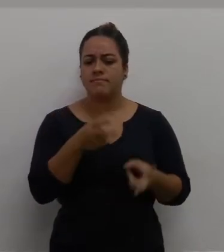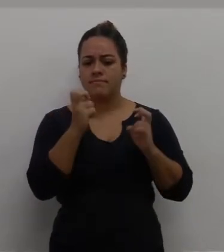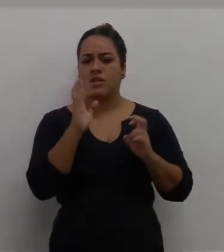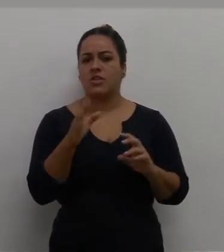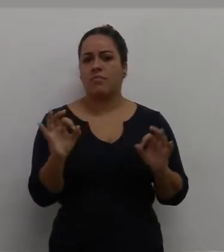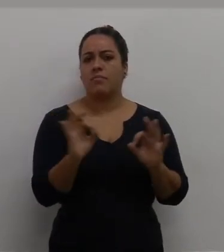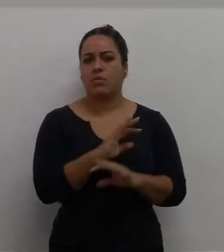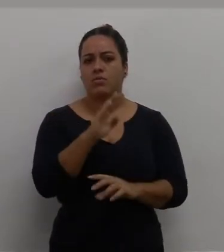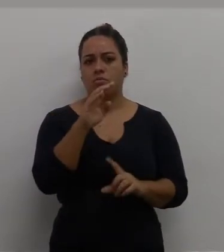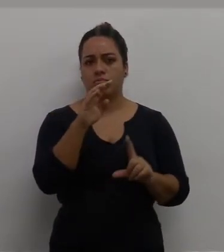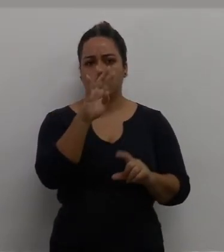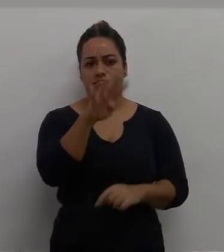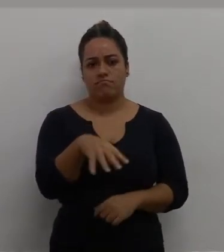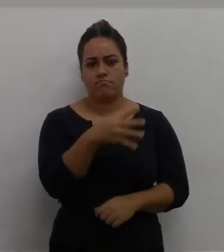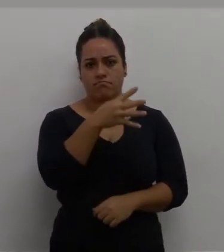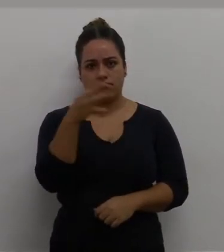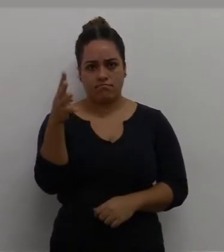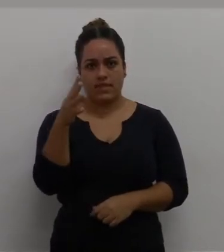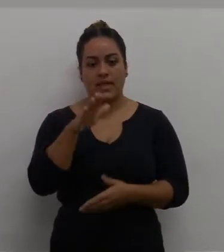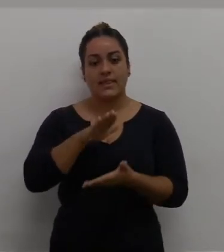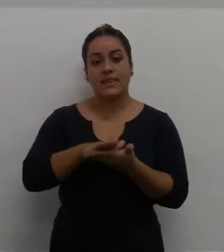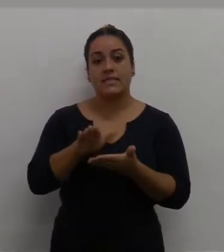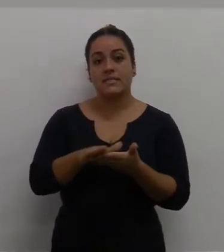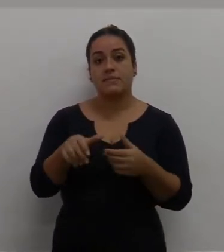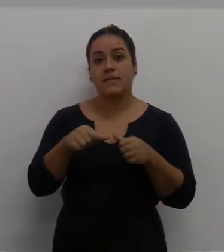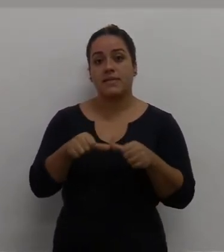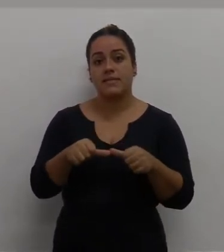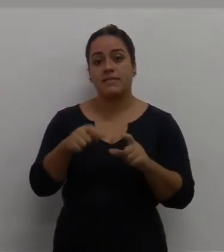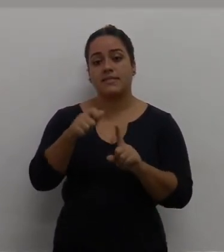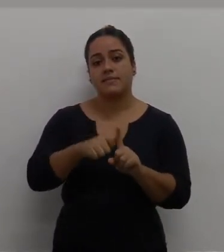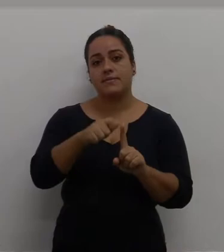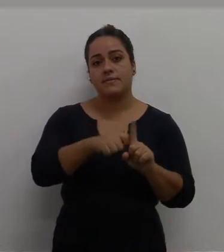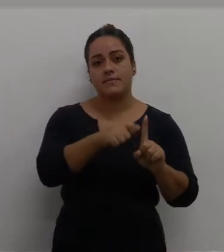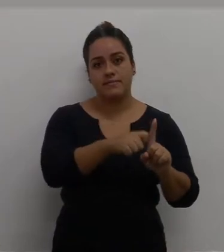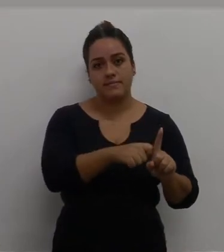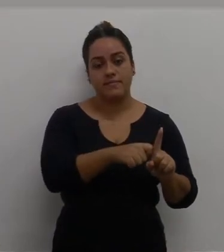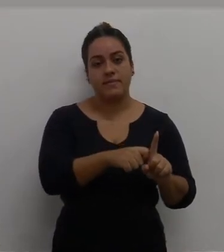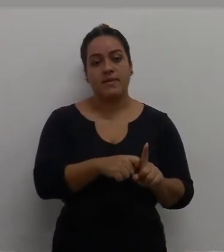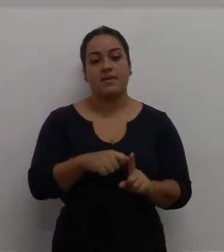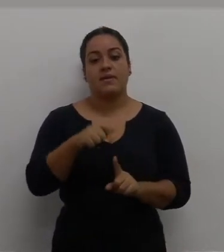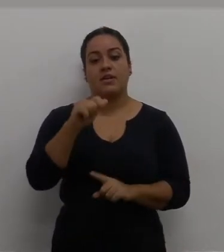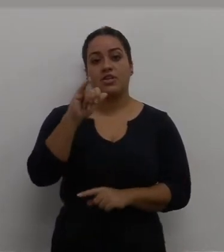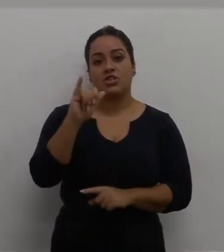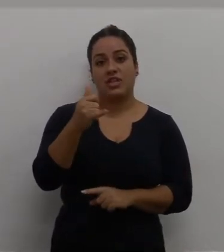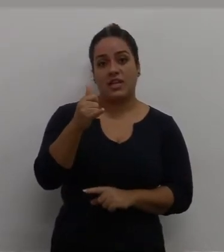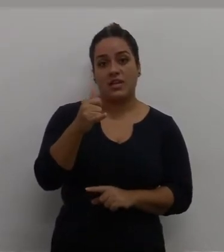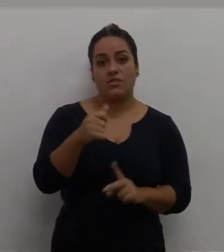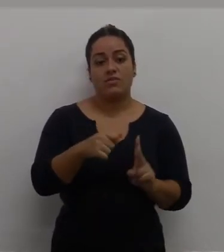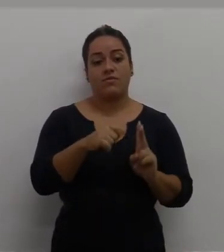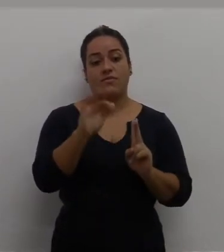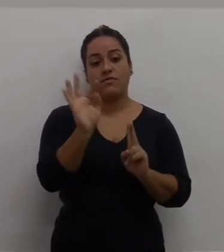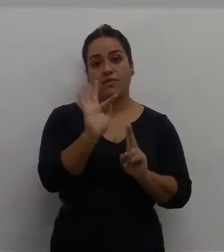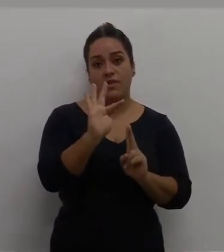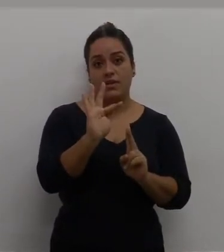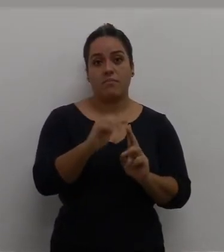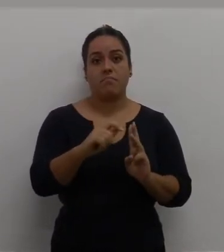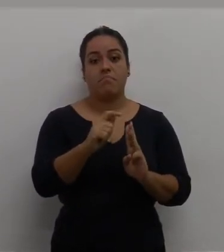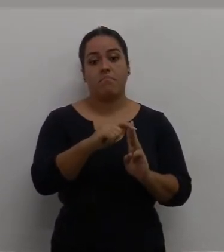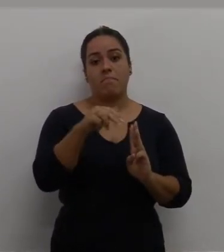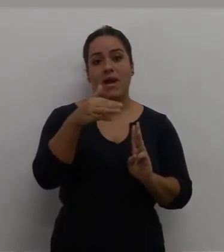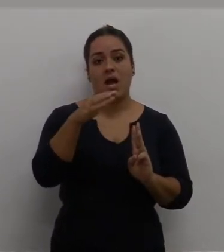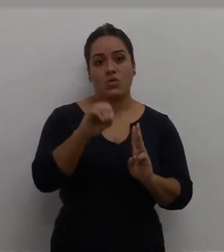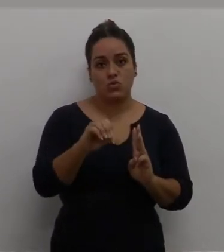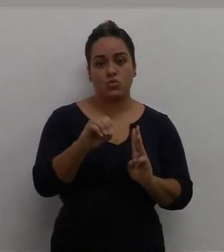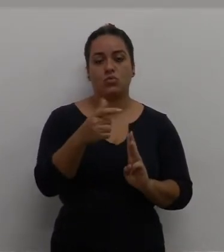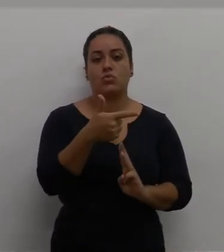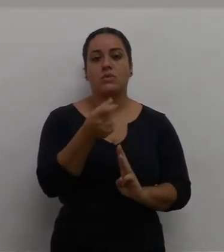que eu tenho uma planilha, despesas fixas, 3 meses do ano, janeiro, fevereiro e março de